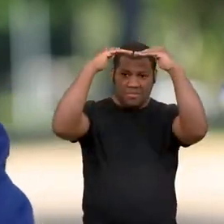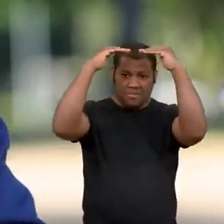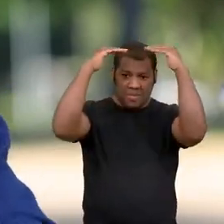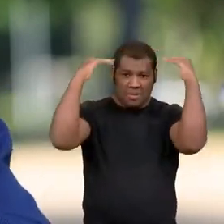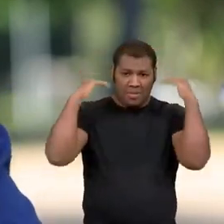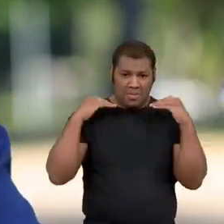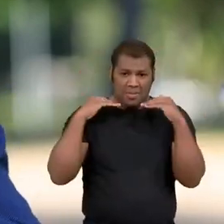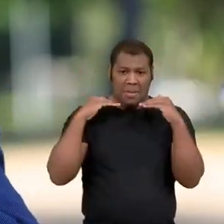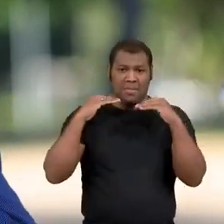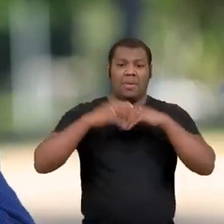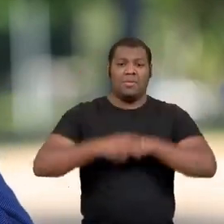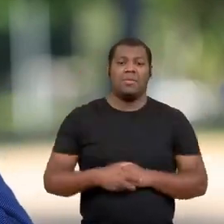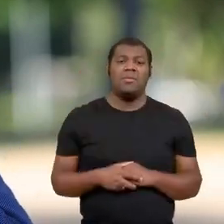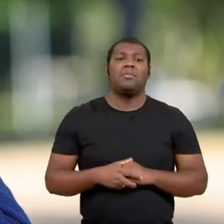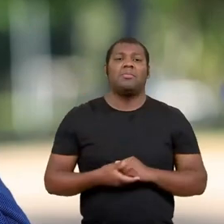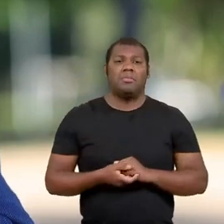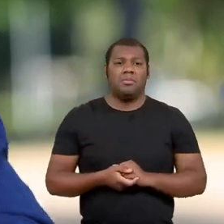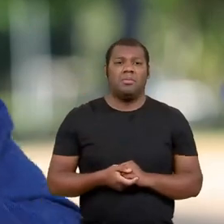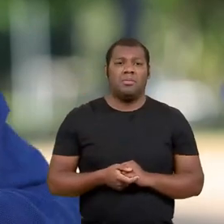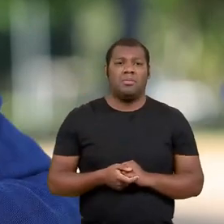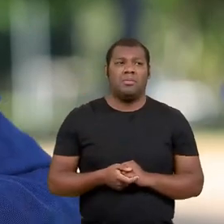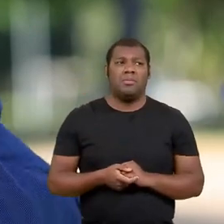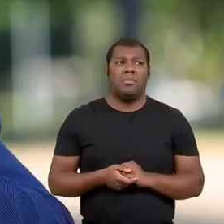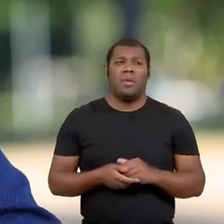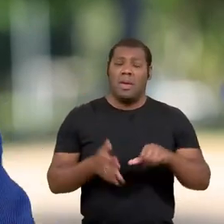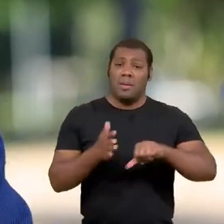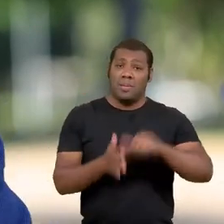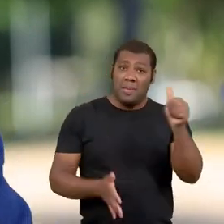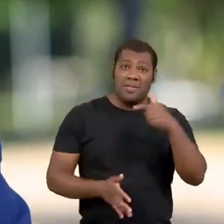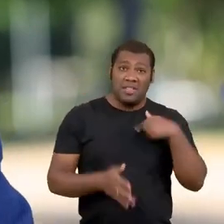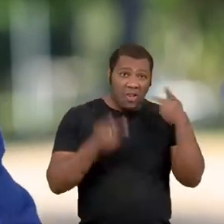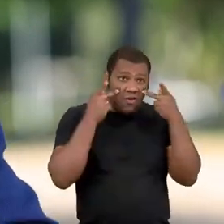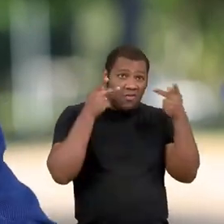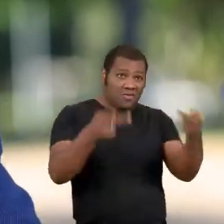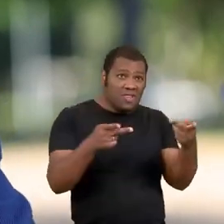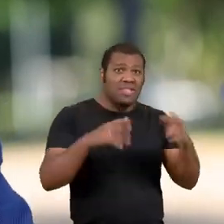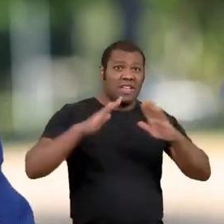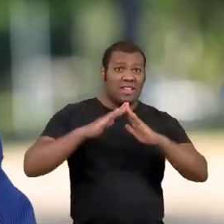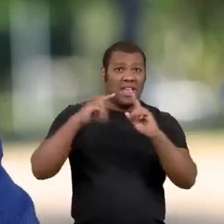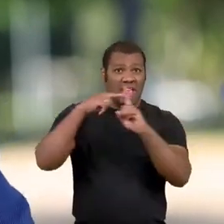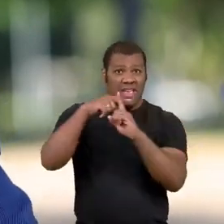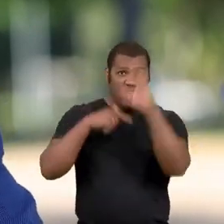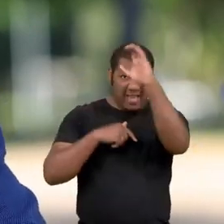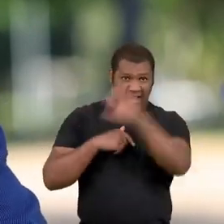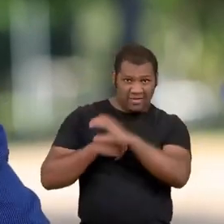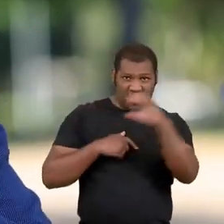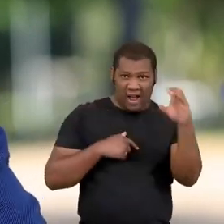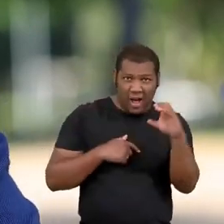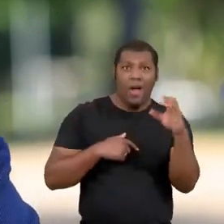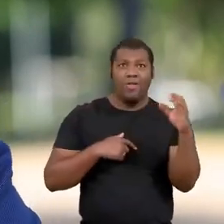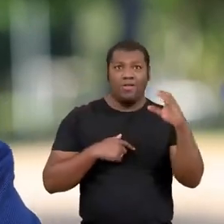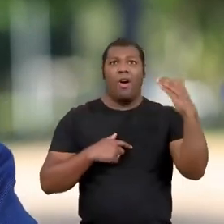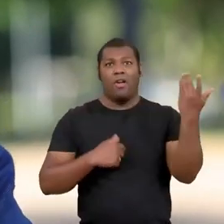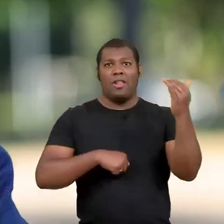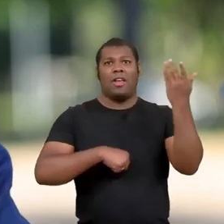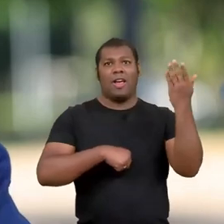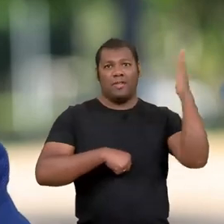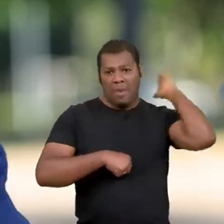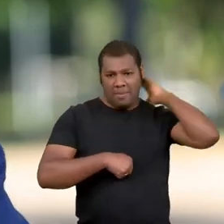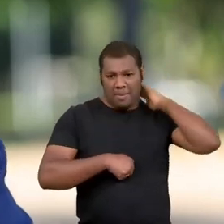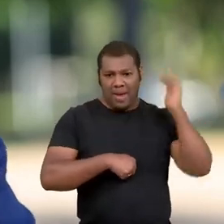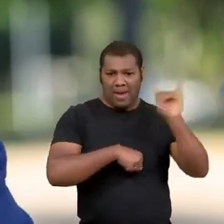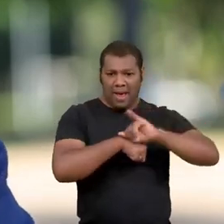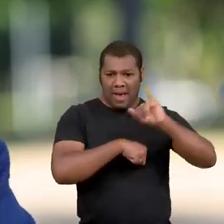é a primeira vez que eu vou no filho de Nazaré e a Jah já foi e ela achou maravilhosa e ela me conviveu que